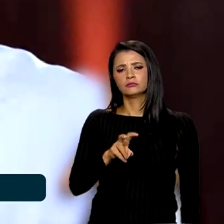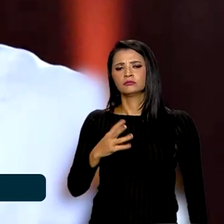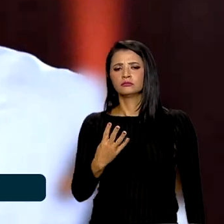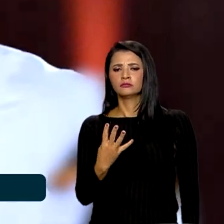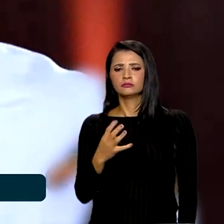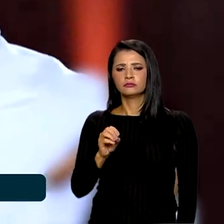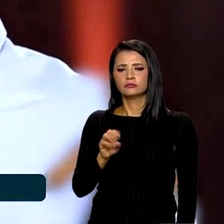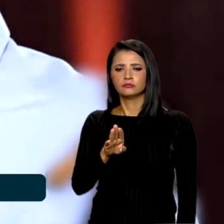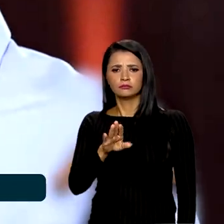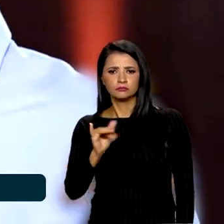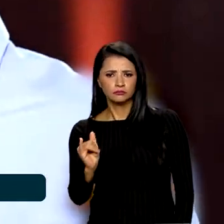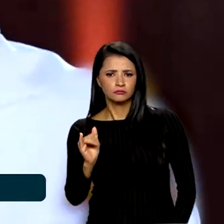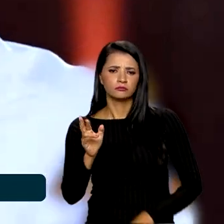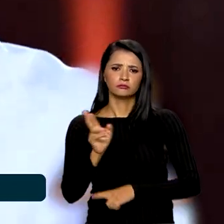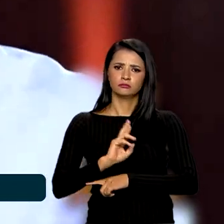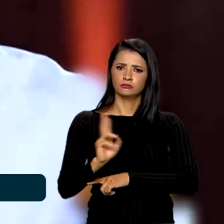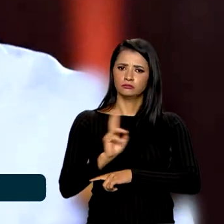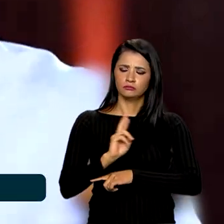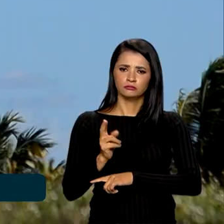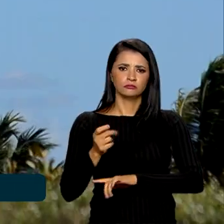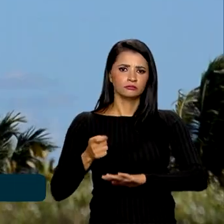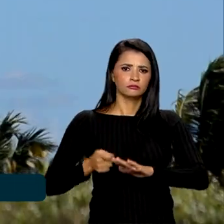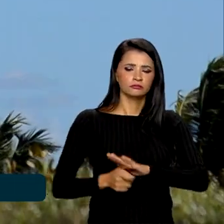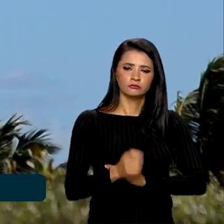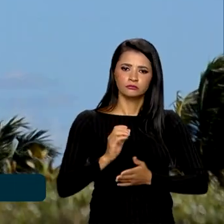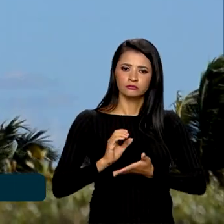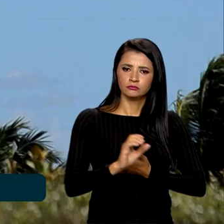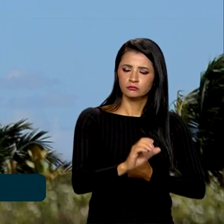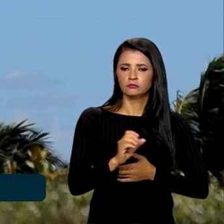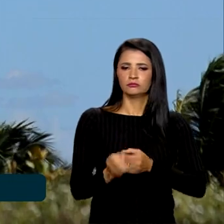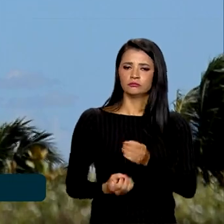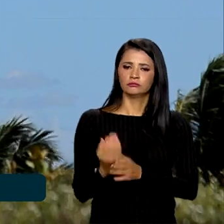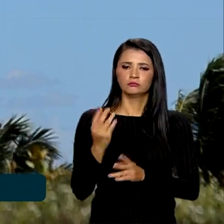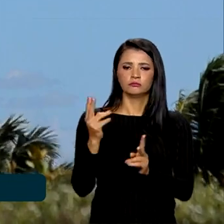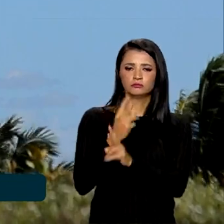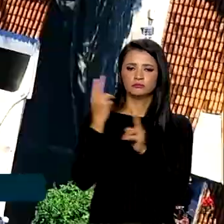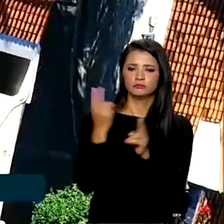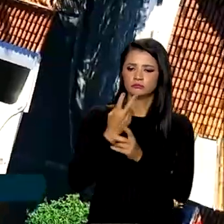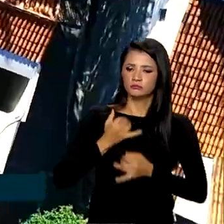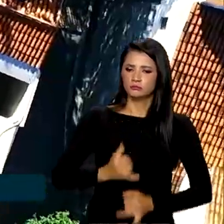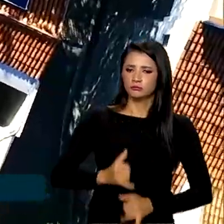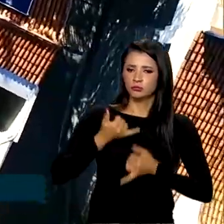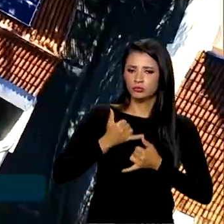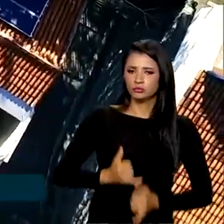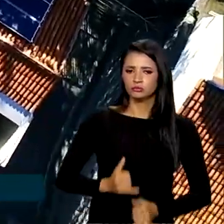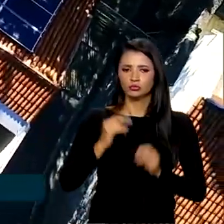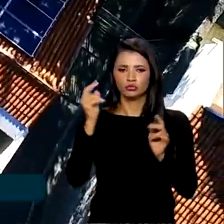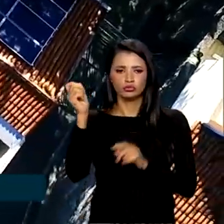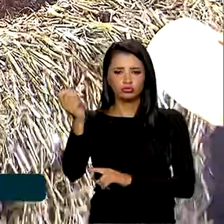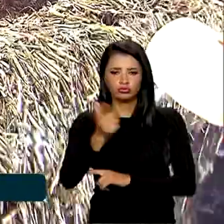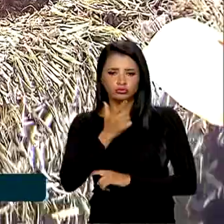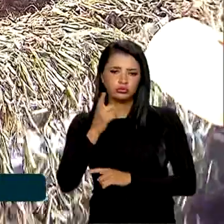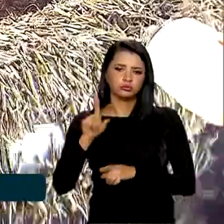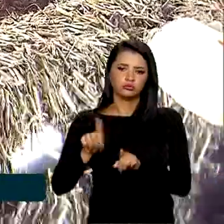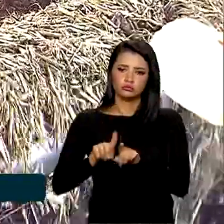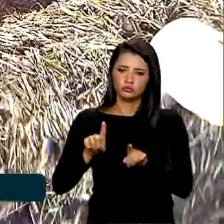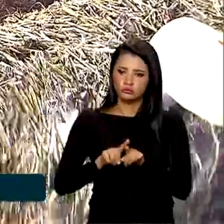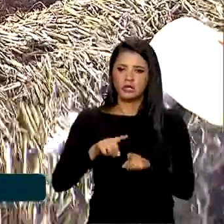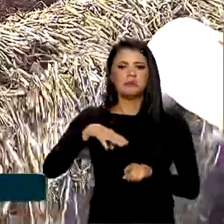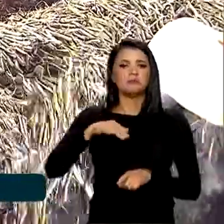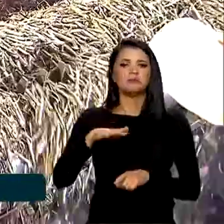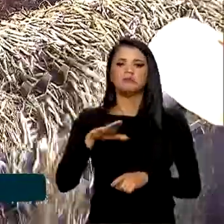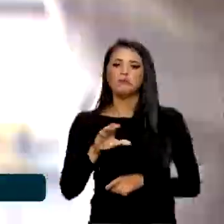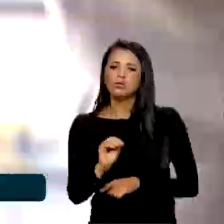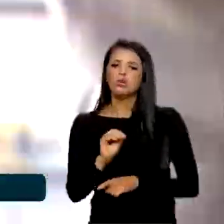bilhões de reais. Investimento para produzir eólica, para produzir solar, para produzir biomassa,